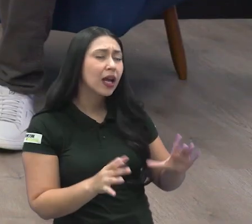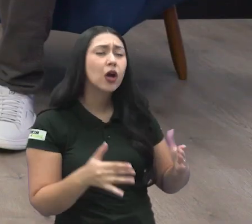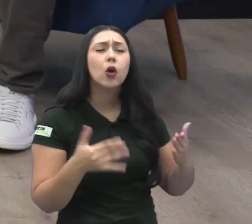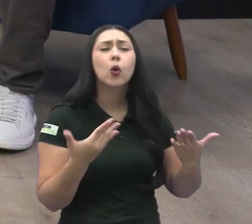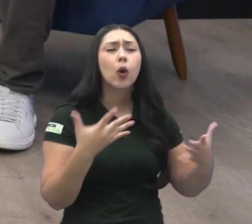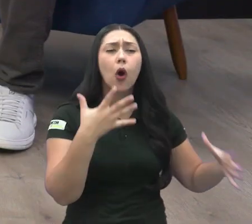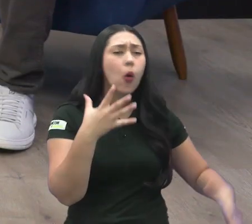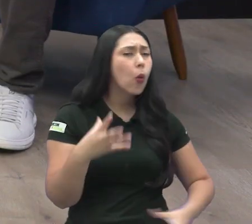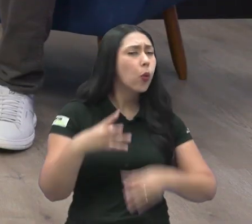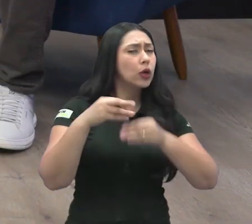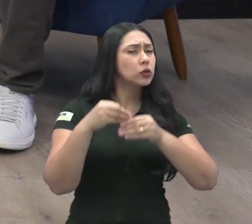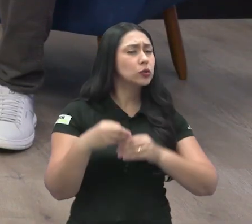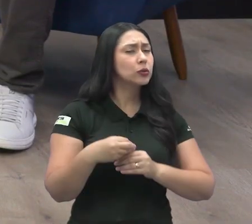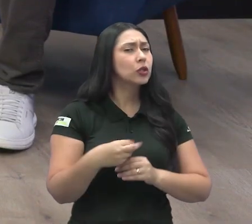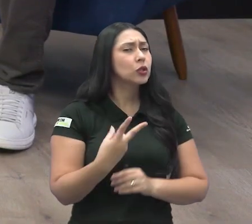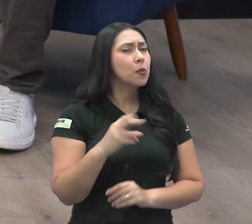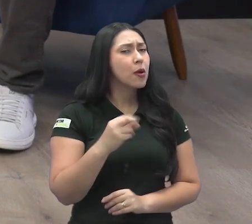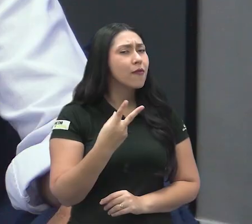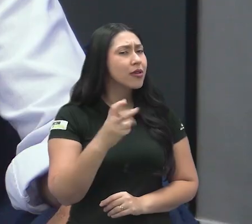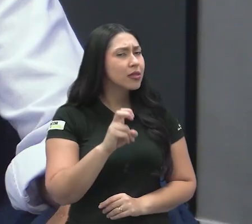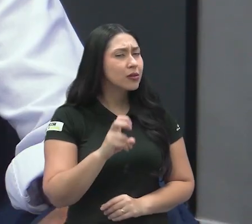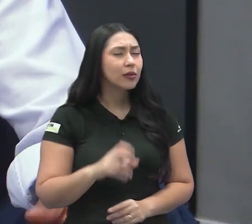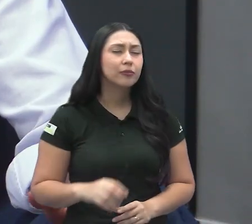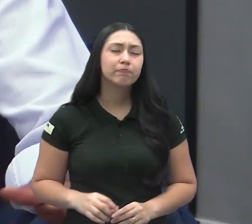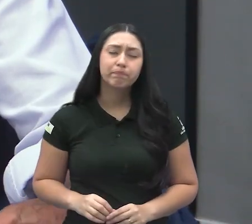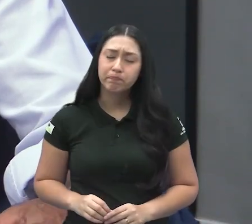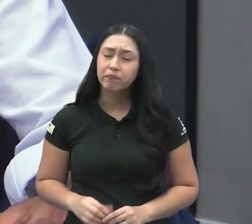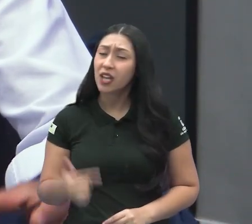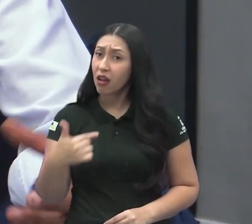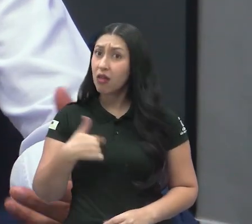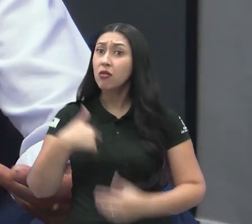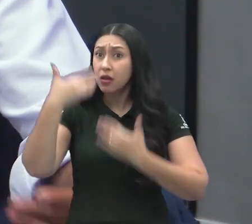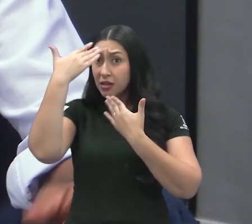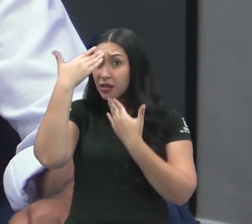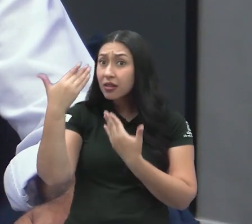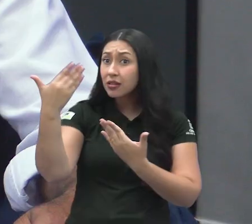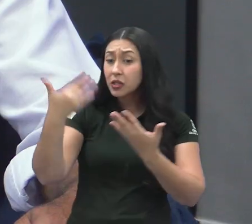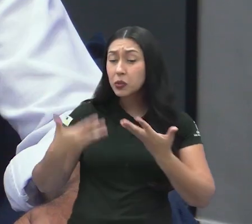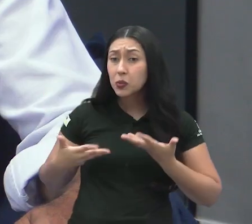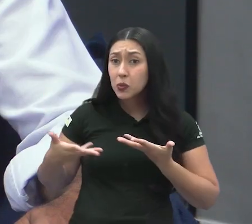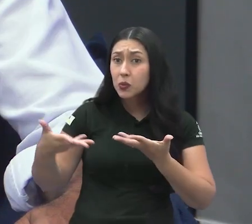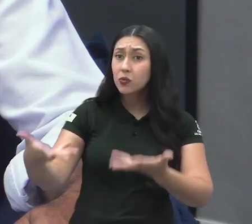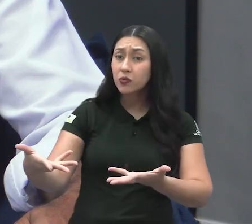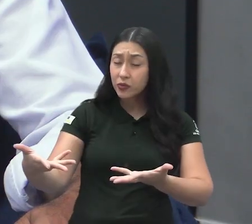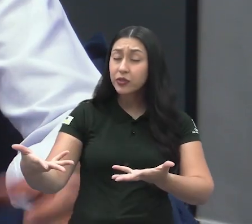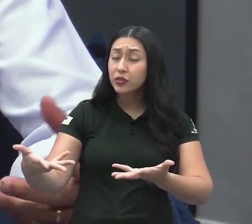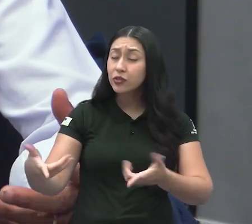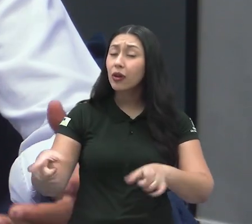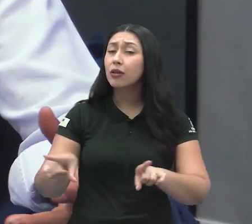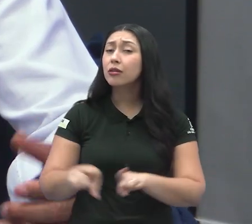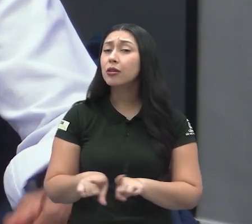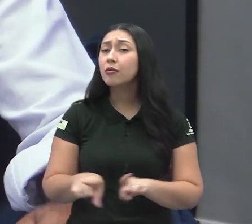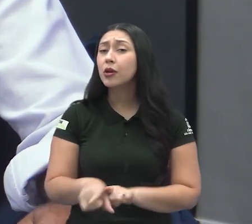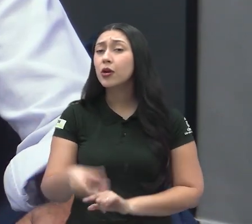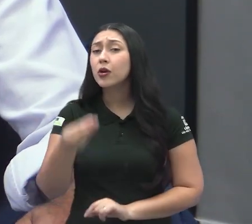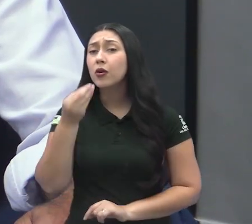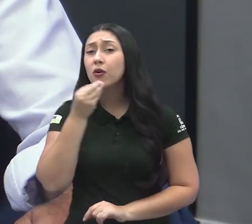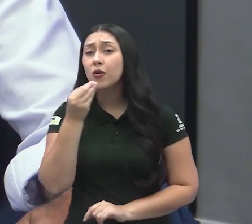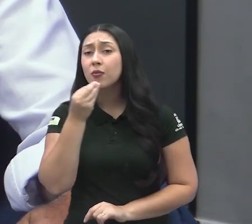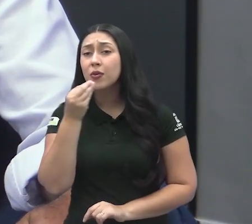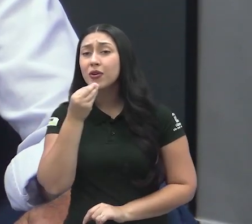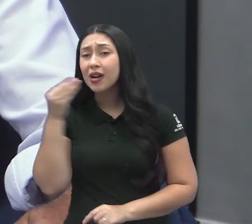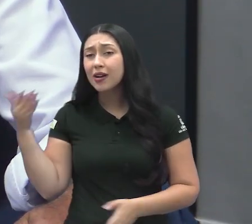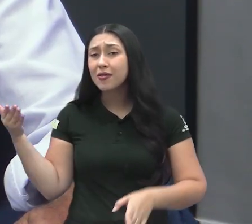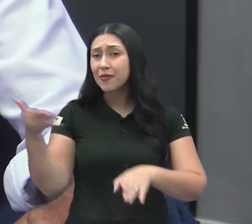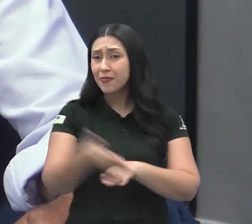balanço, que o senhor faz de 2025? Eu que agradeço aí, o convite e a oportunidade da gente